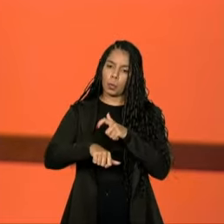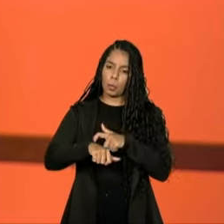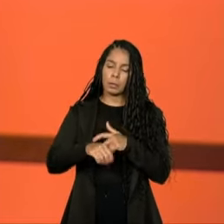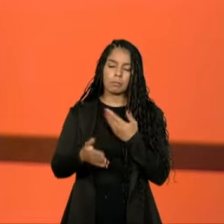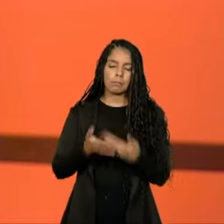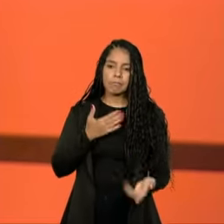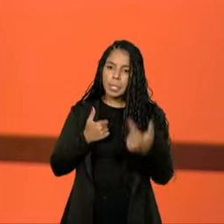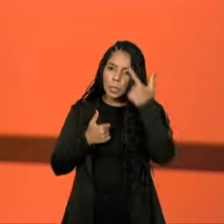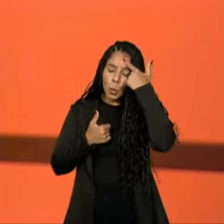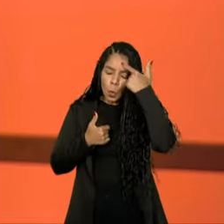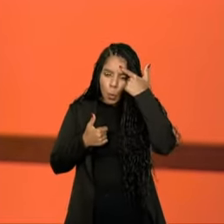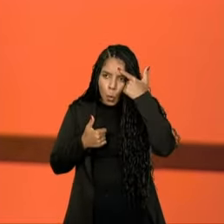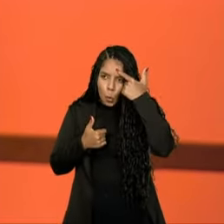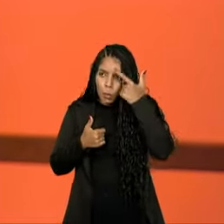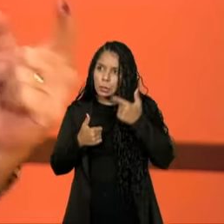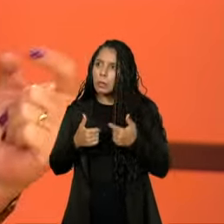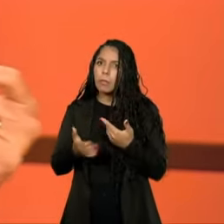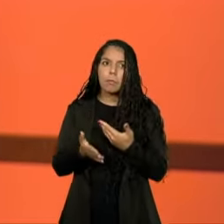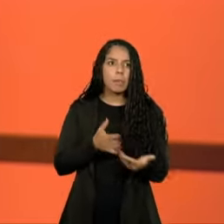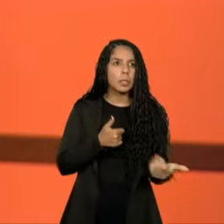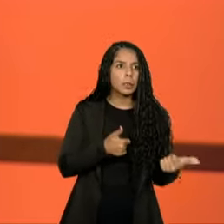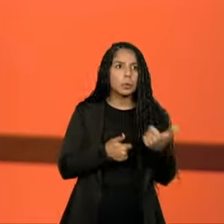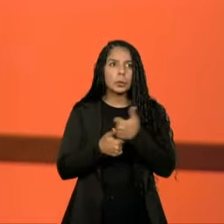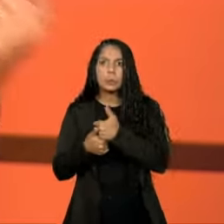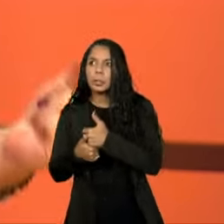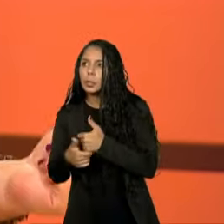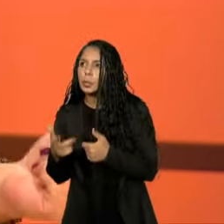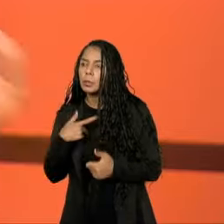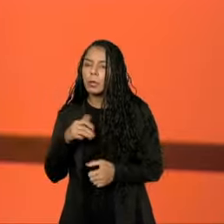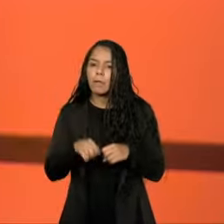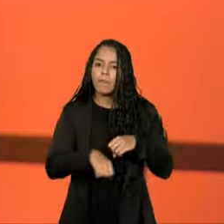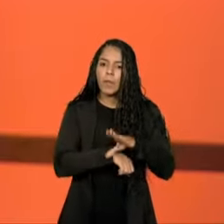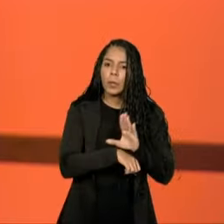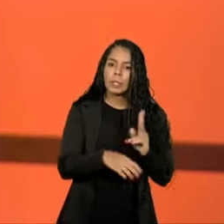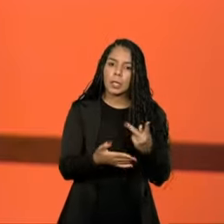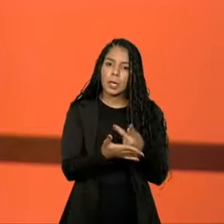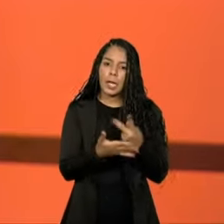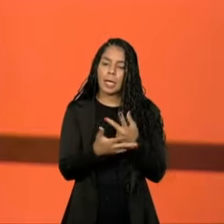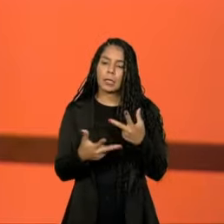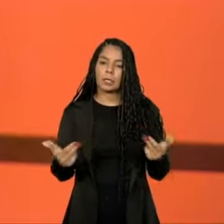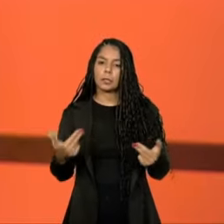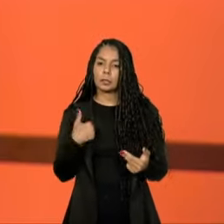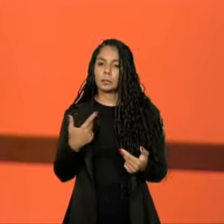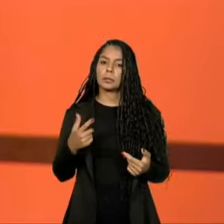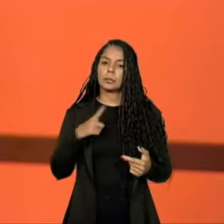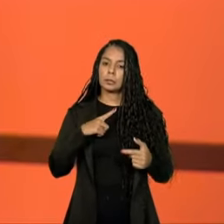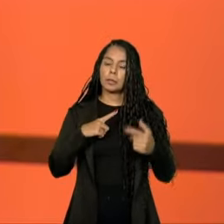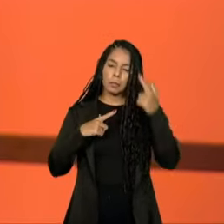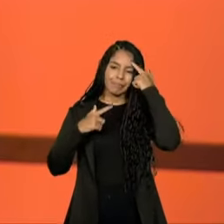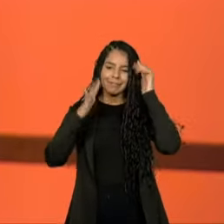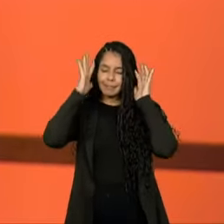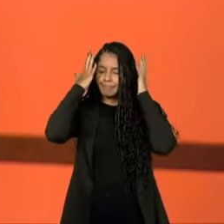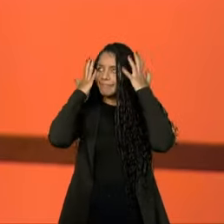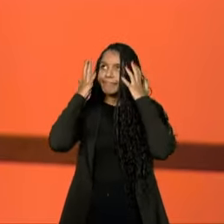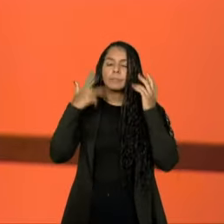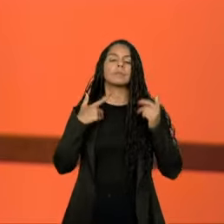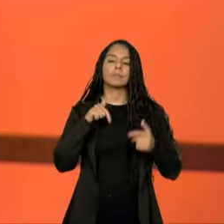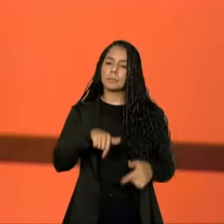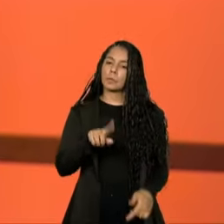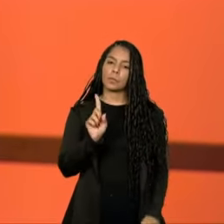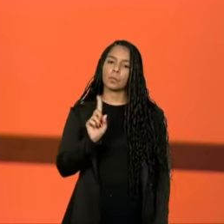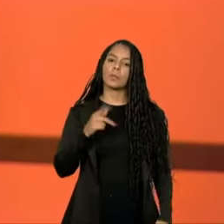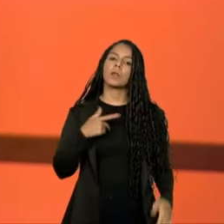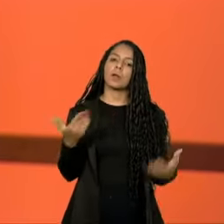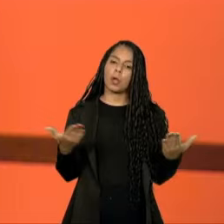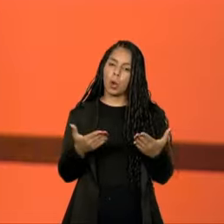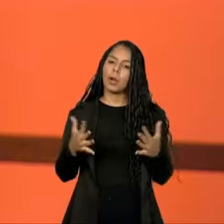perder uma concentração, perder uma substituição, perder passar uma informação errada das que eu tinha, porque aquilo me mexeu com a minha cabeça, bom, aí agora